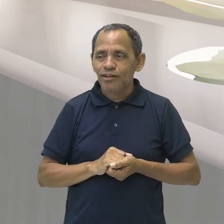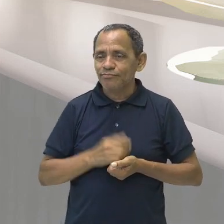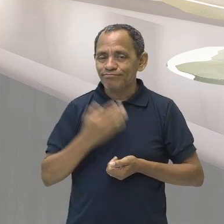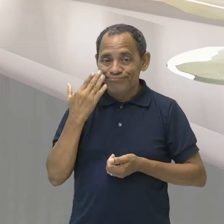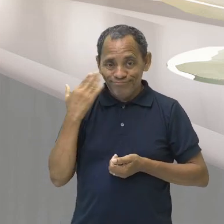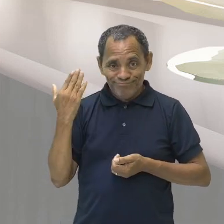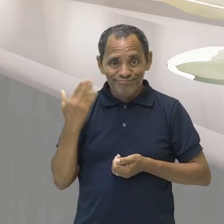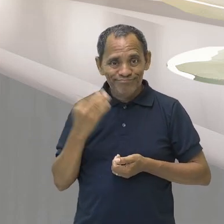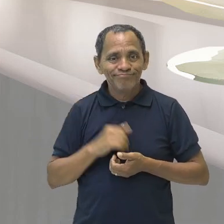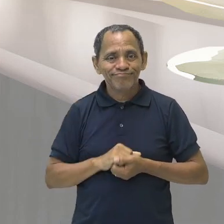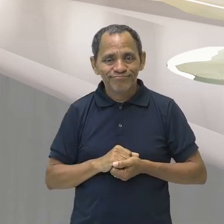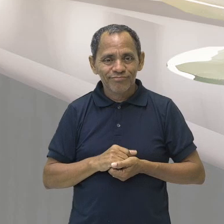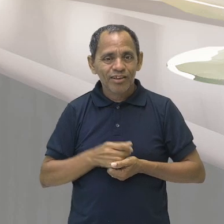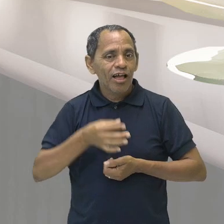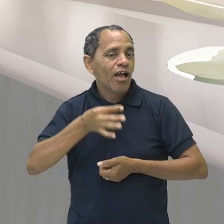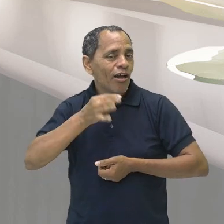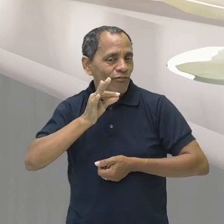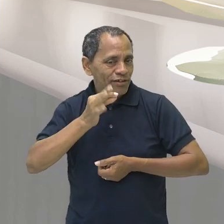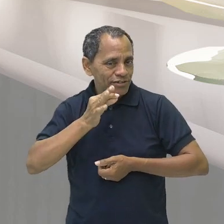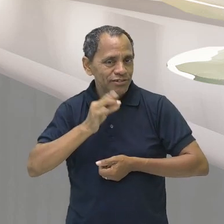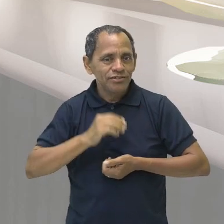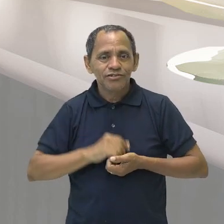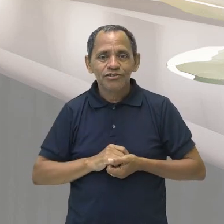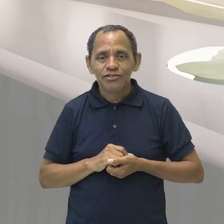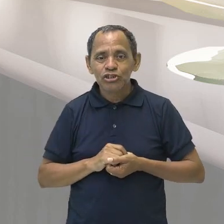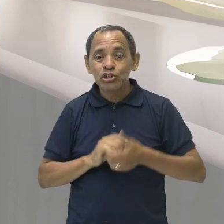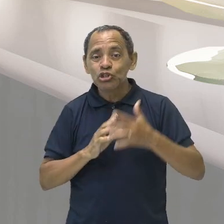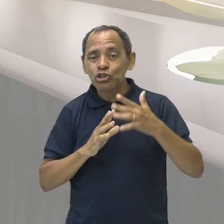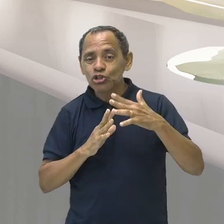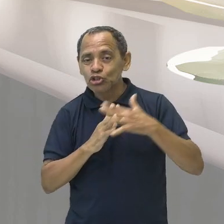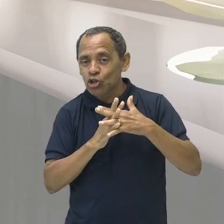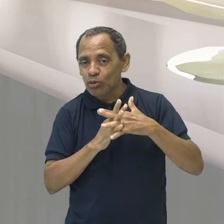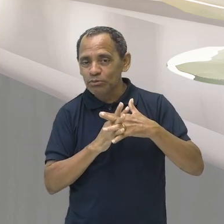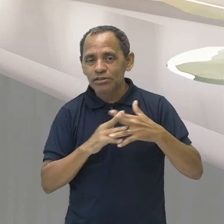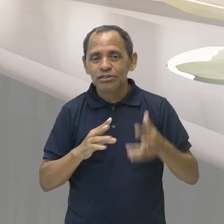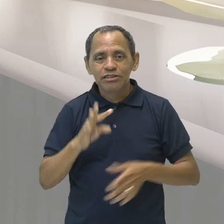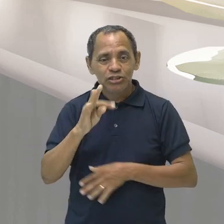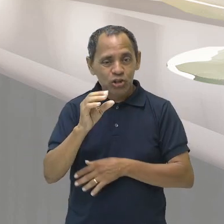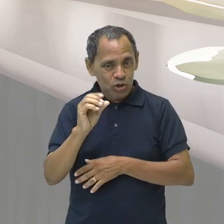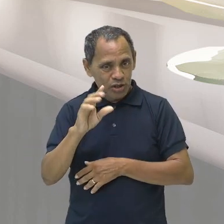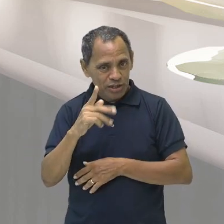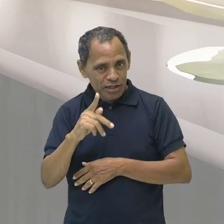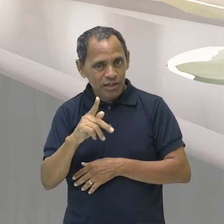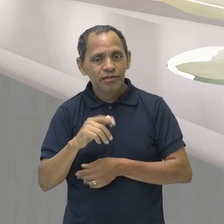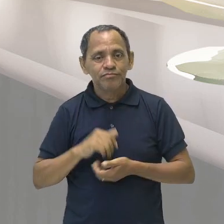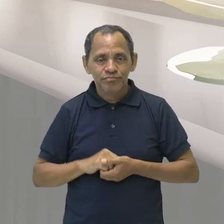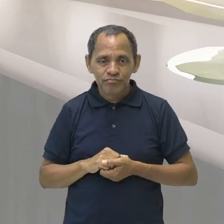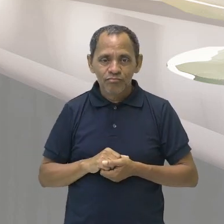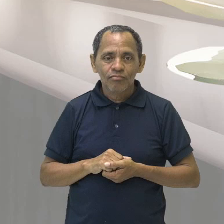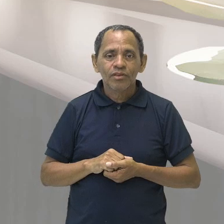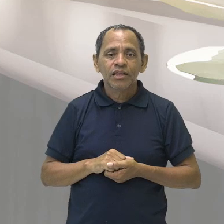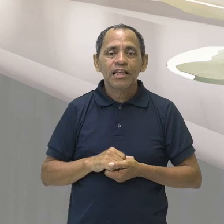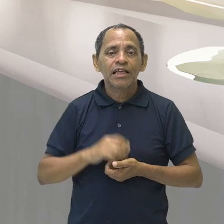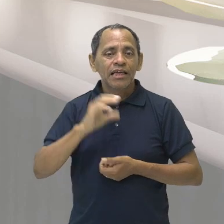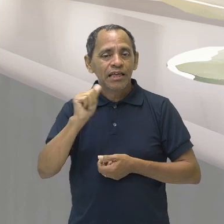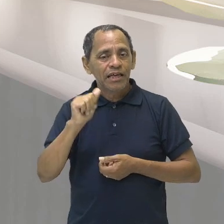o cafezinho top. Na cafeína, nós temos essa estrutura que você está vendo